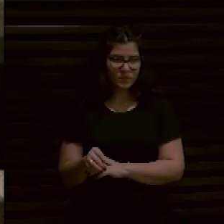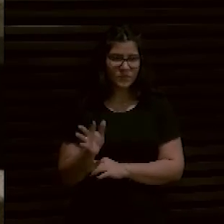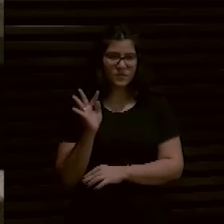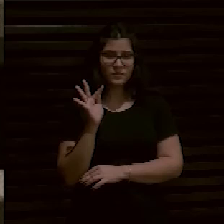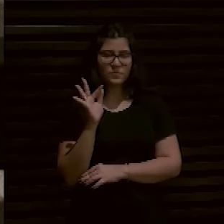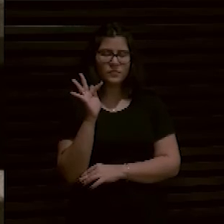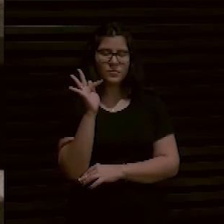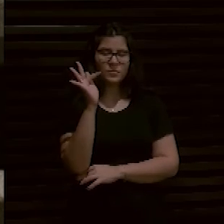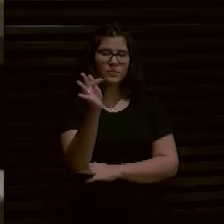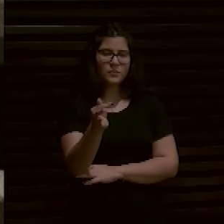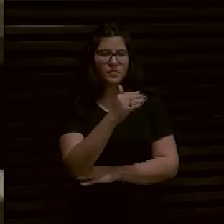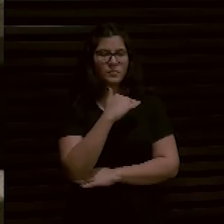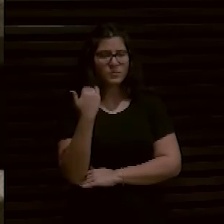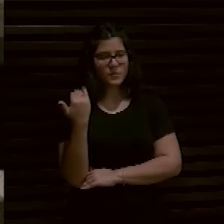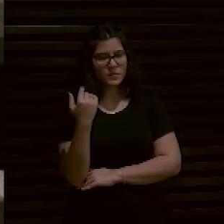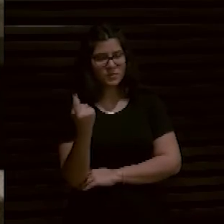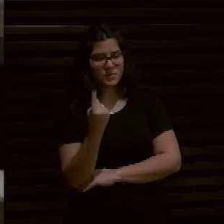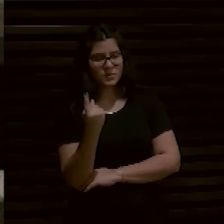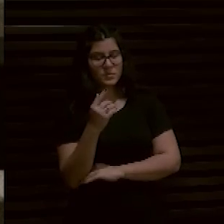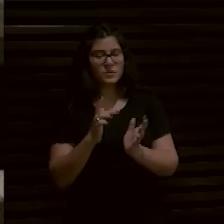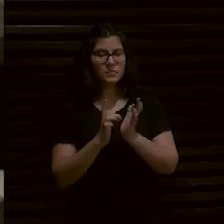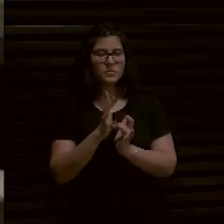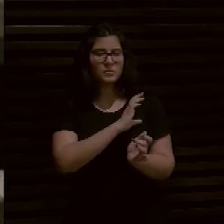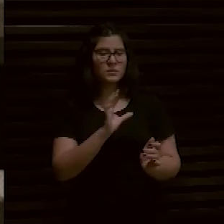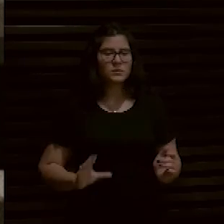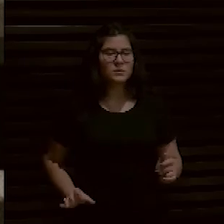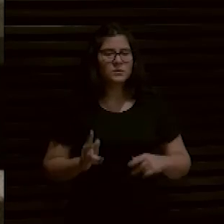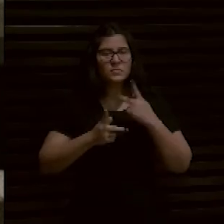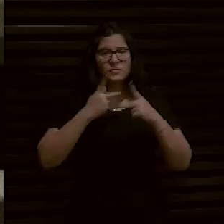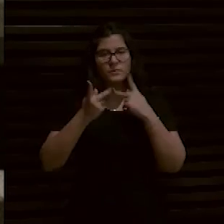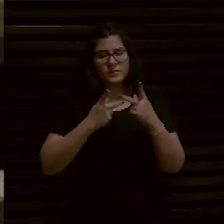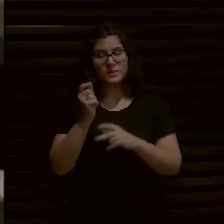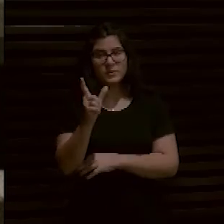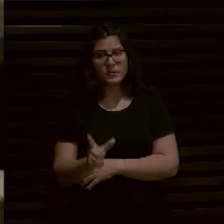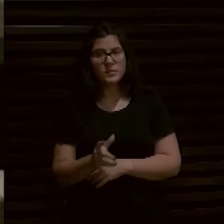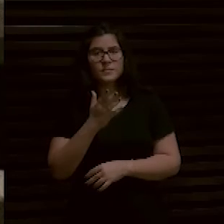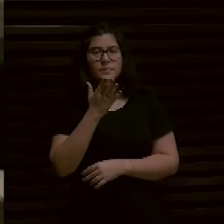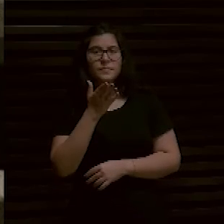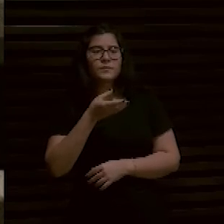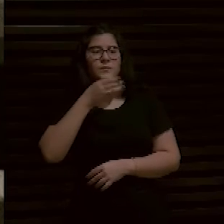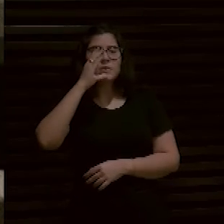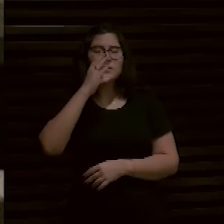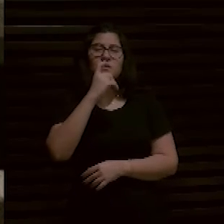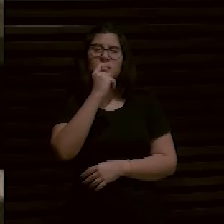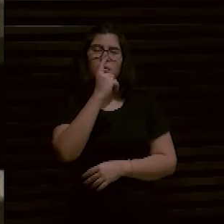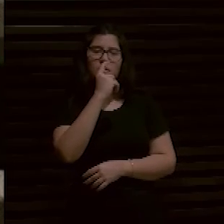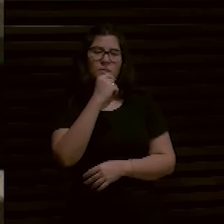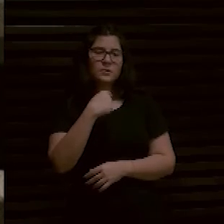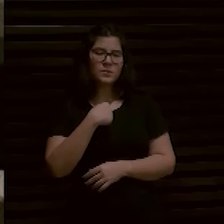morte isolada, Jesus Cristo diz: aquele que beber da água que eu lhe